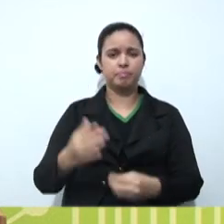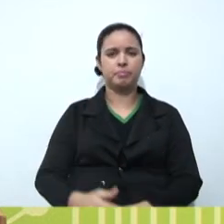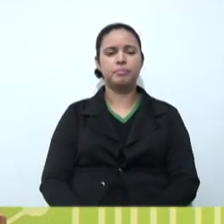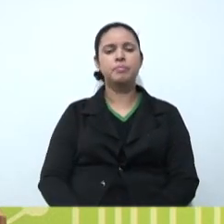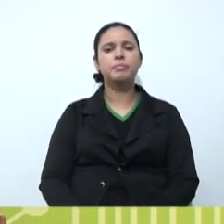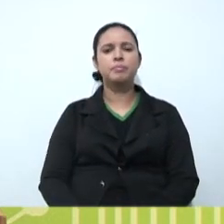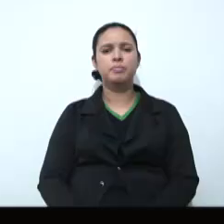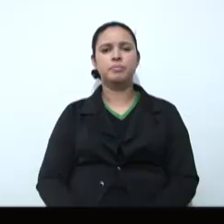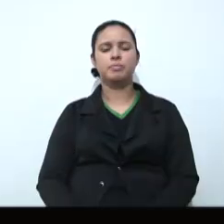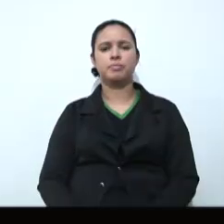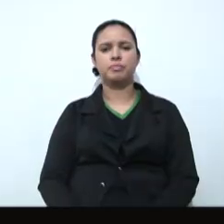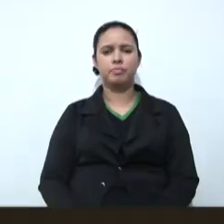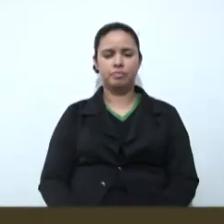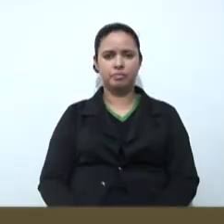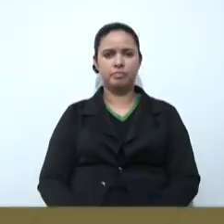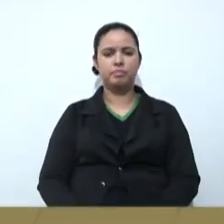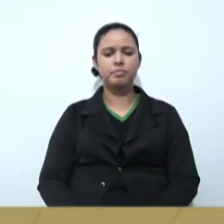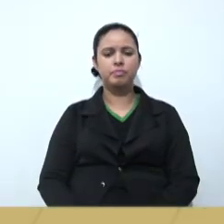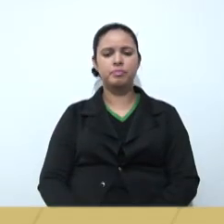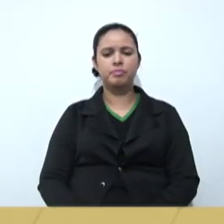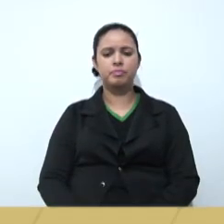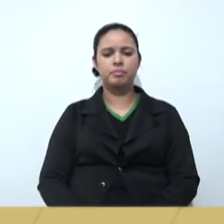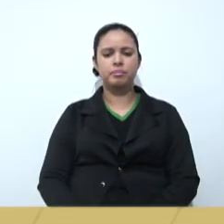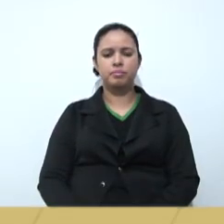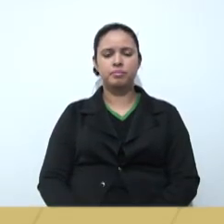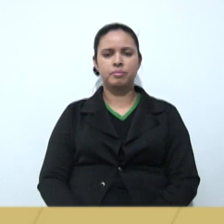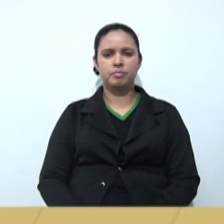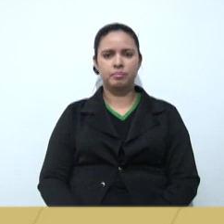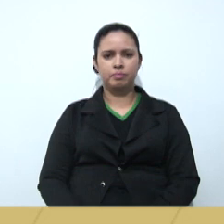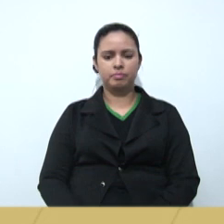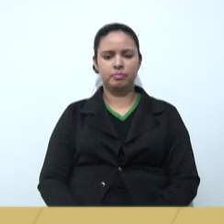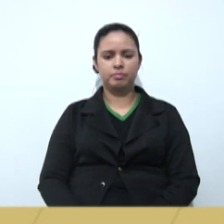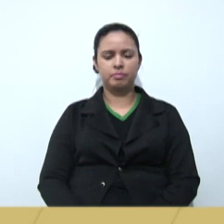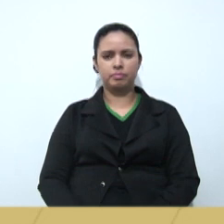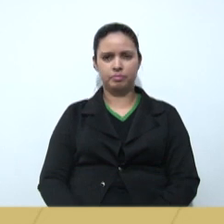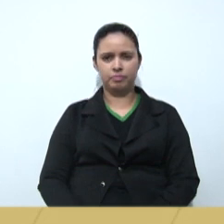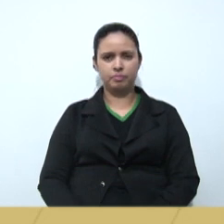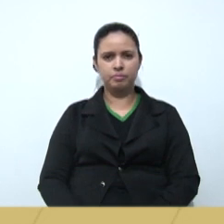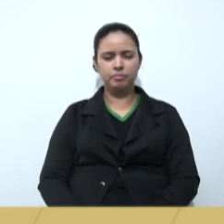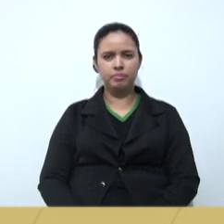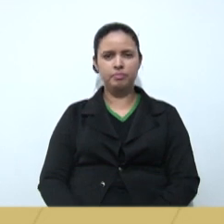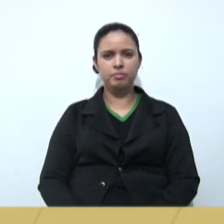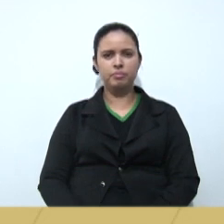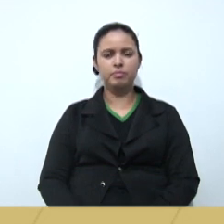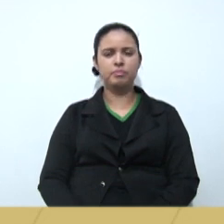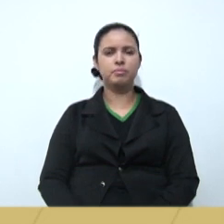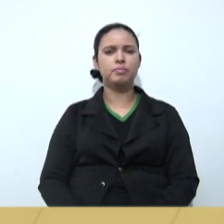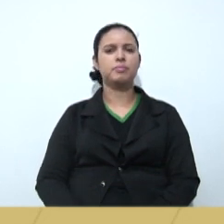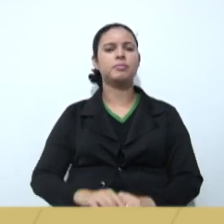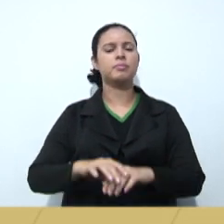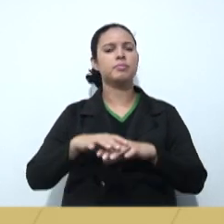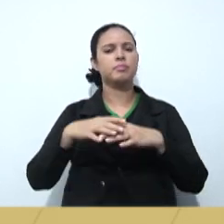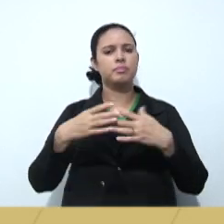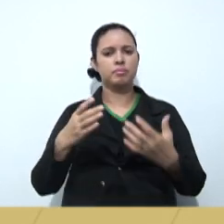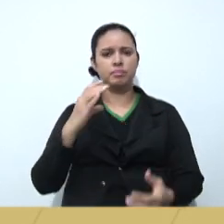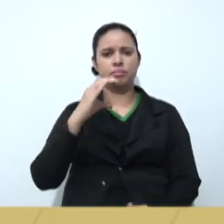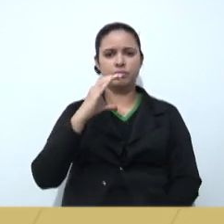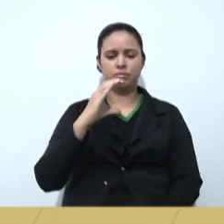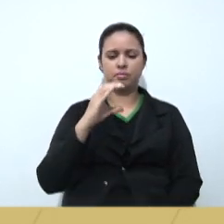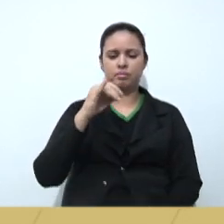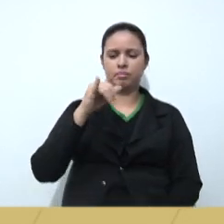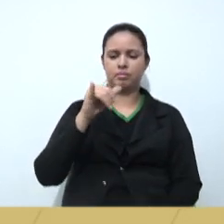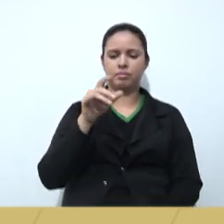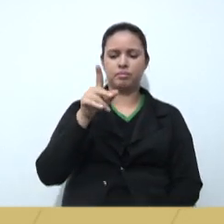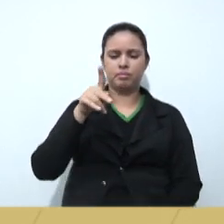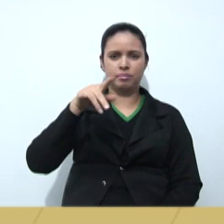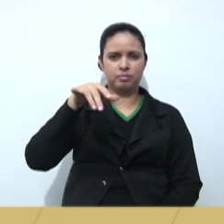por favor. Olá! Hoje nós vamos entender melhor como funciona a Comissão Interna de Prevenção de